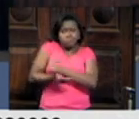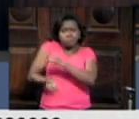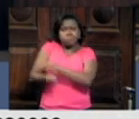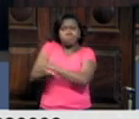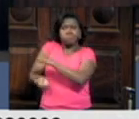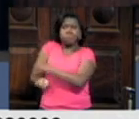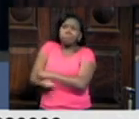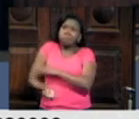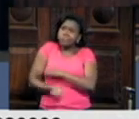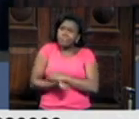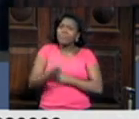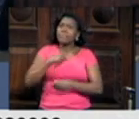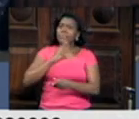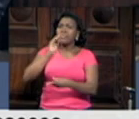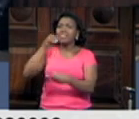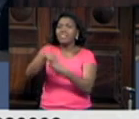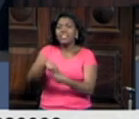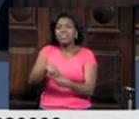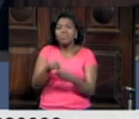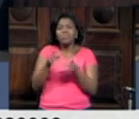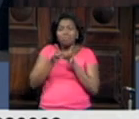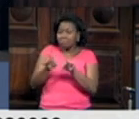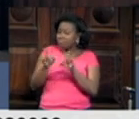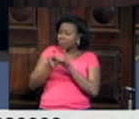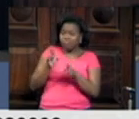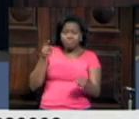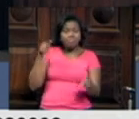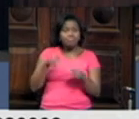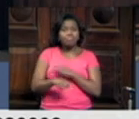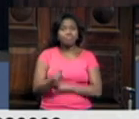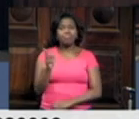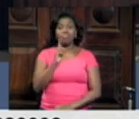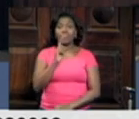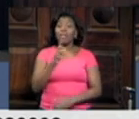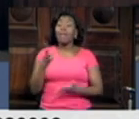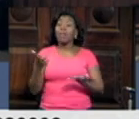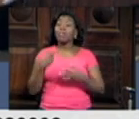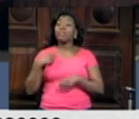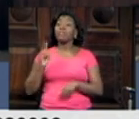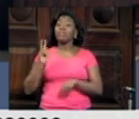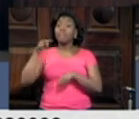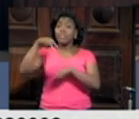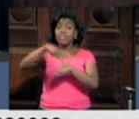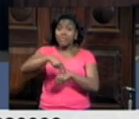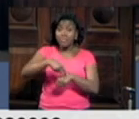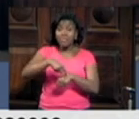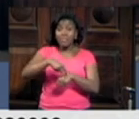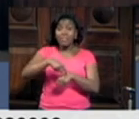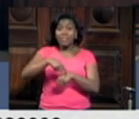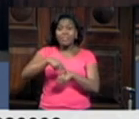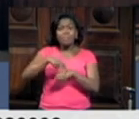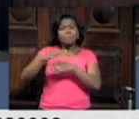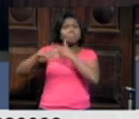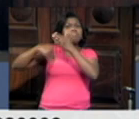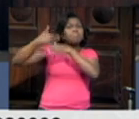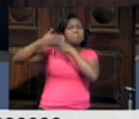um antro antidemocrático. E agora vem aqui, manipulando a